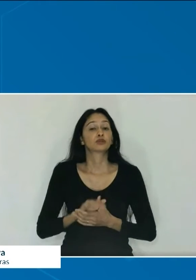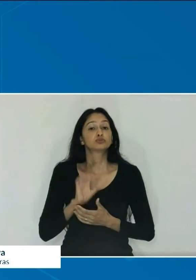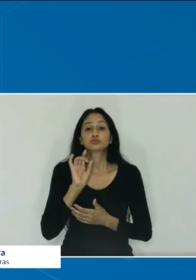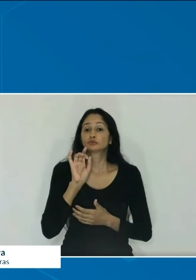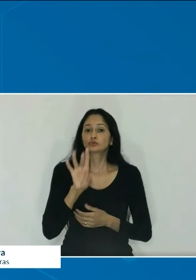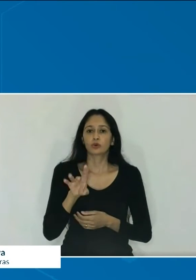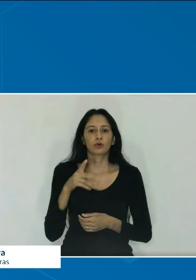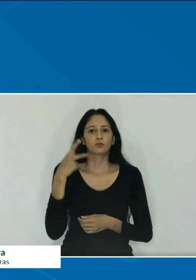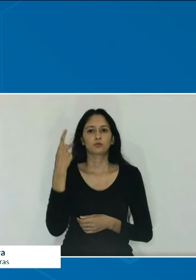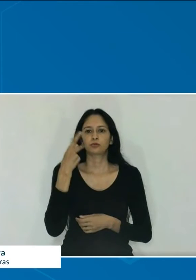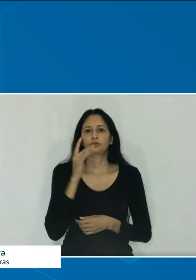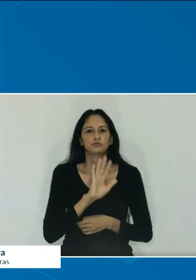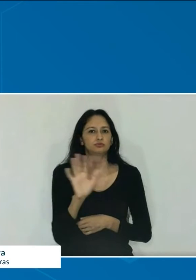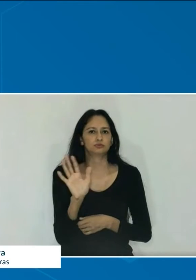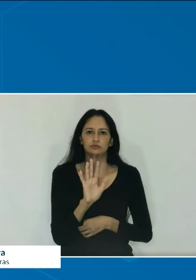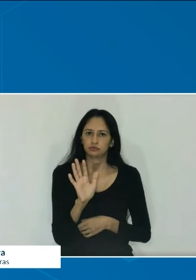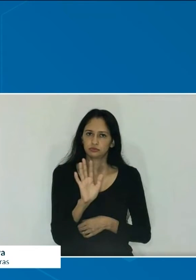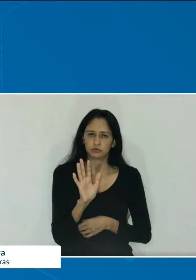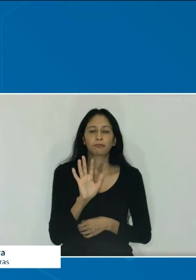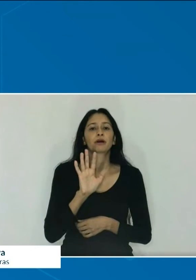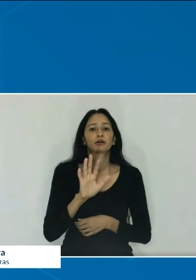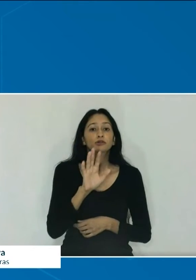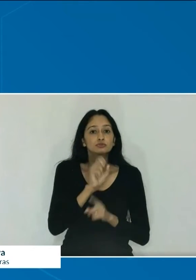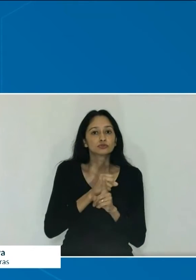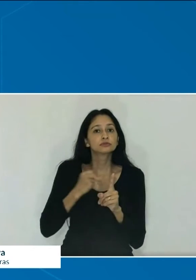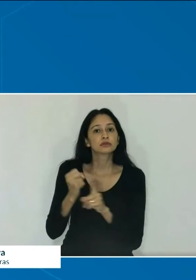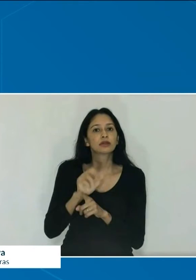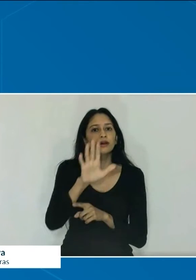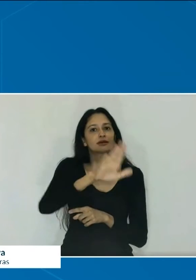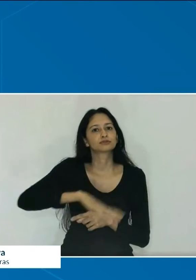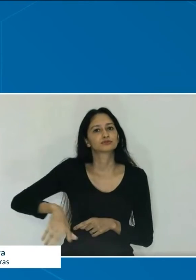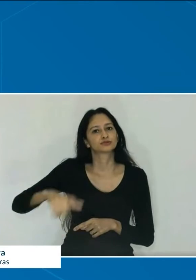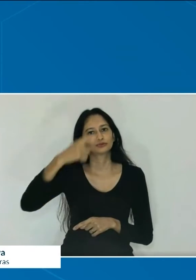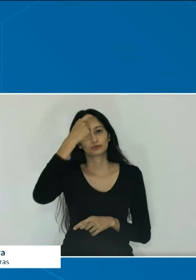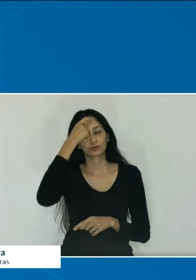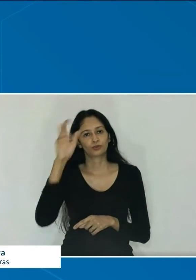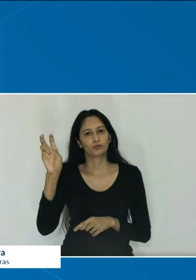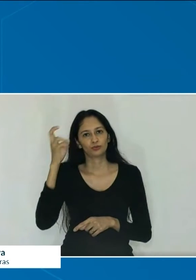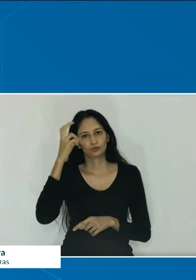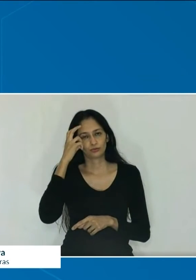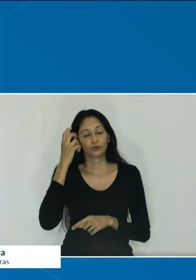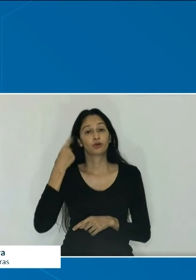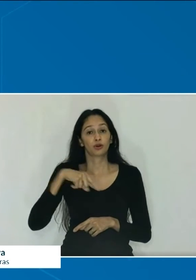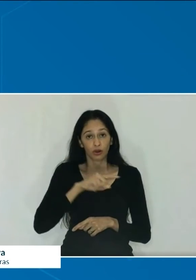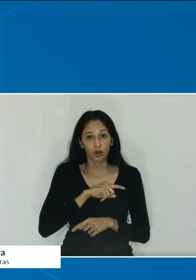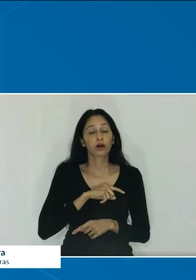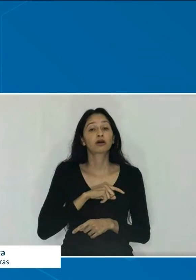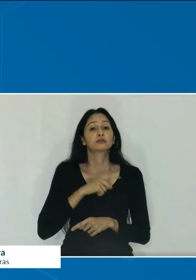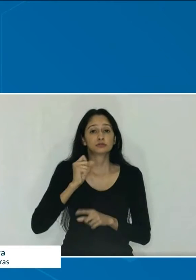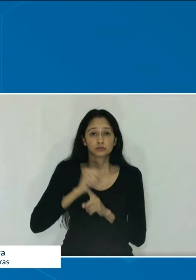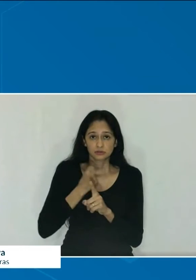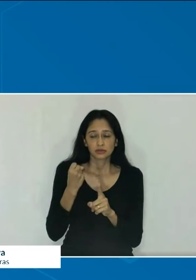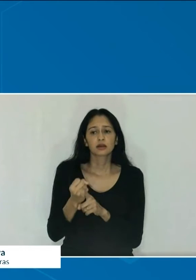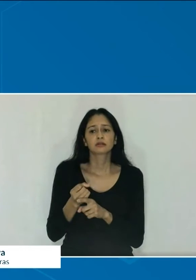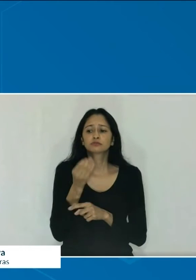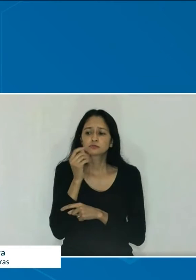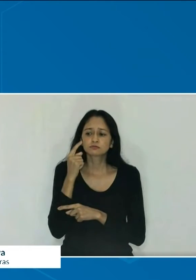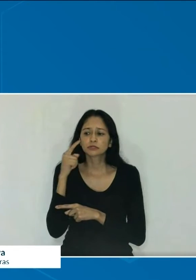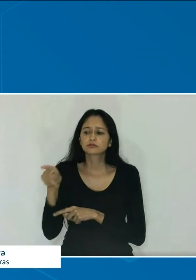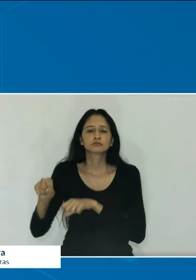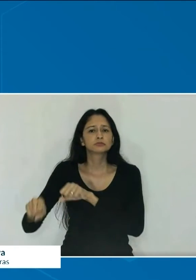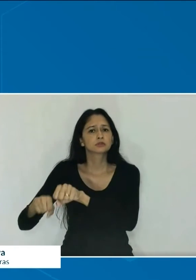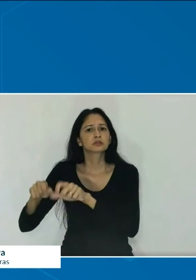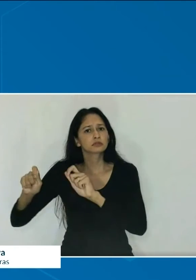âmbito político, governamental, mas se dá na sociedade. A gente, como sociedade, temos que olhar para esses modos também de uma forma